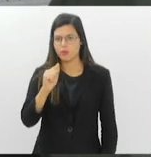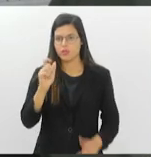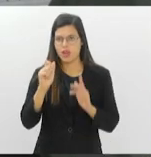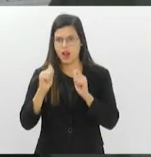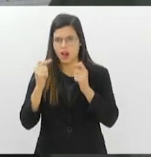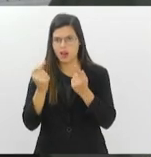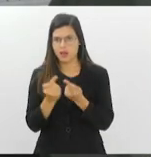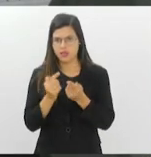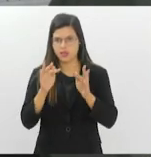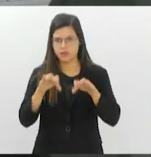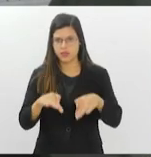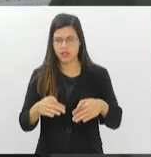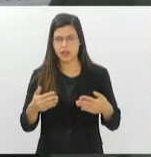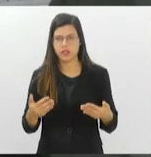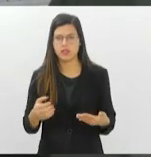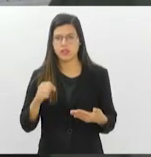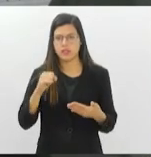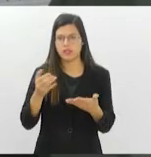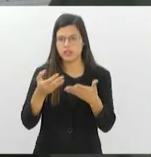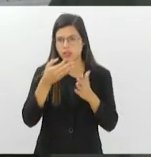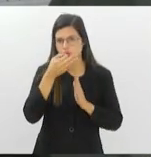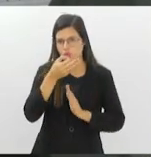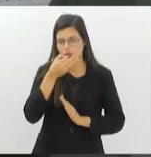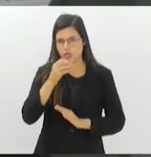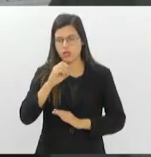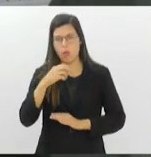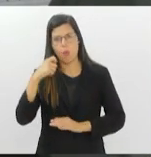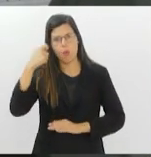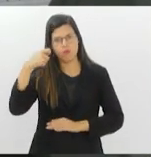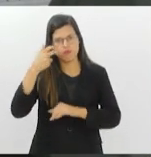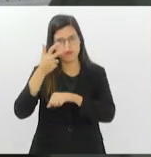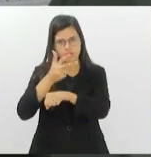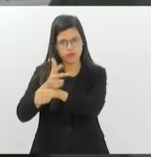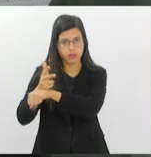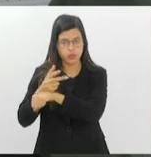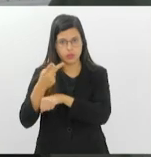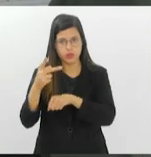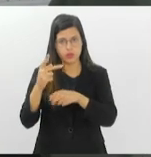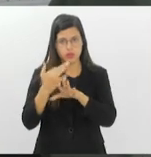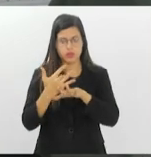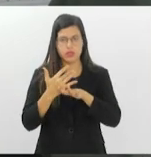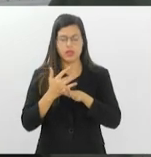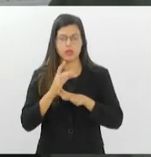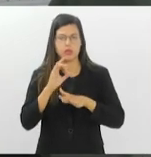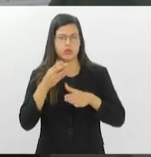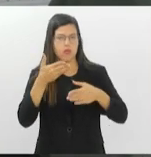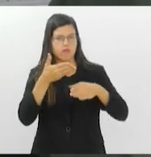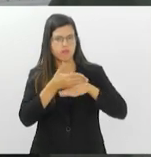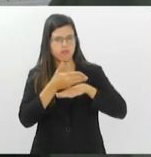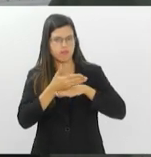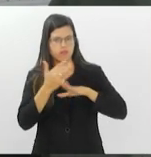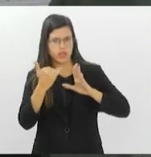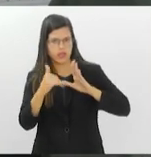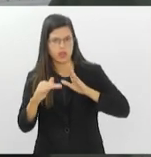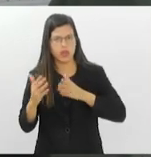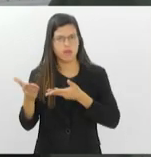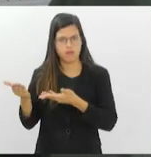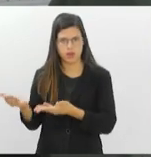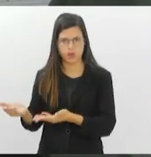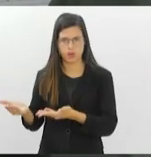aqui se você quiser enviar sugestões ou vídeos aí da sua cidade é só acessar nosso e-mail TV